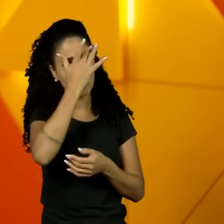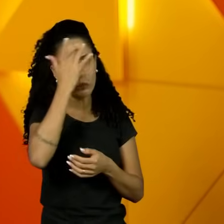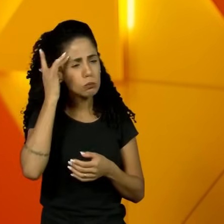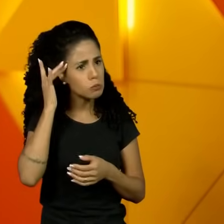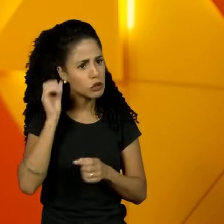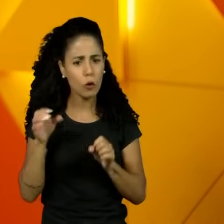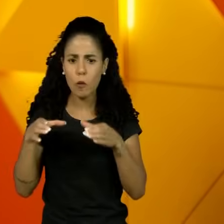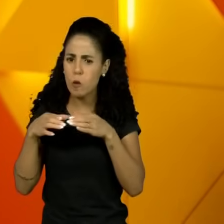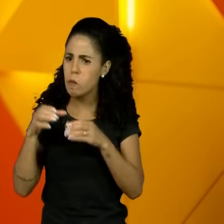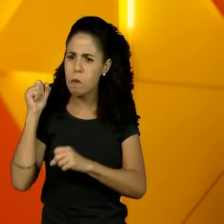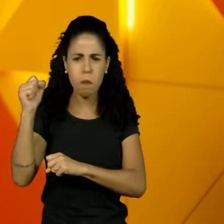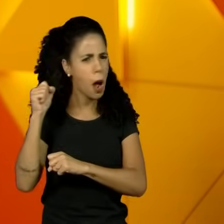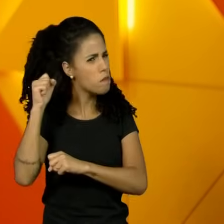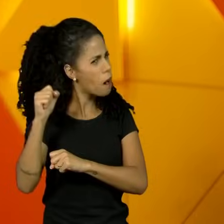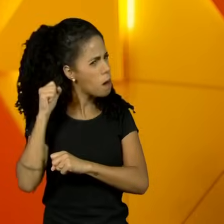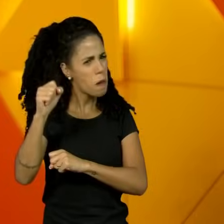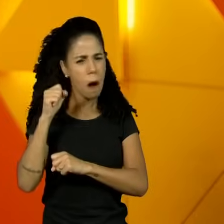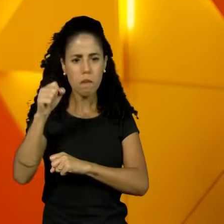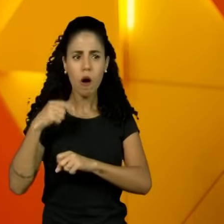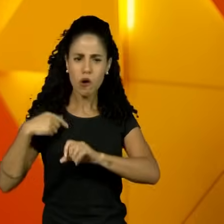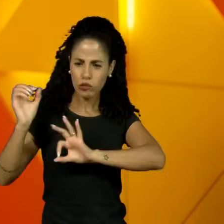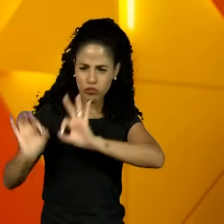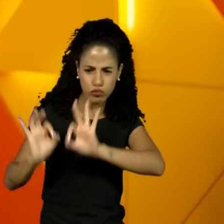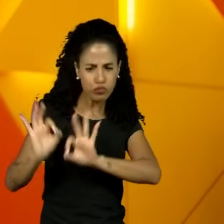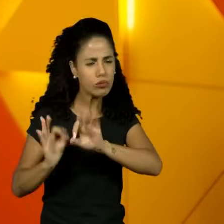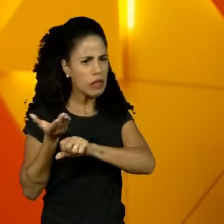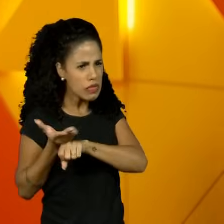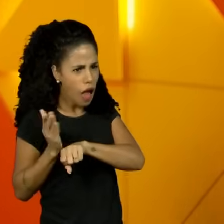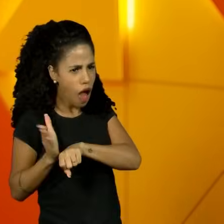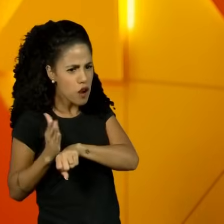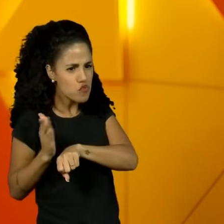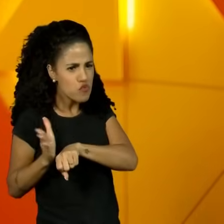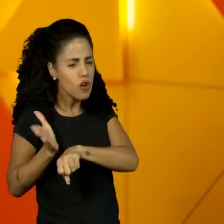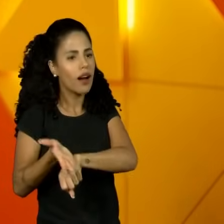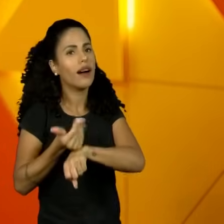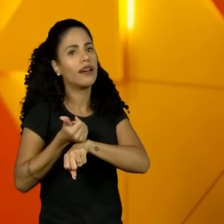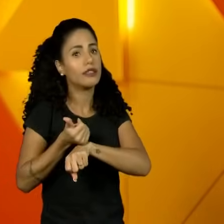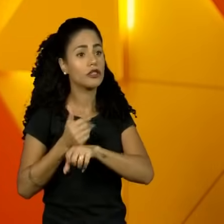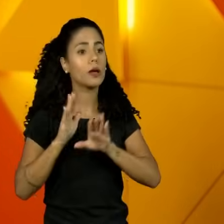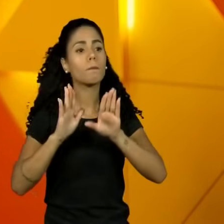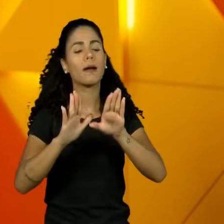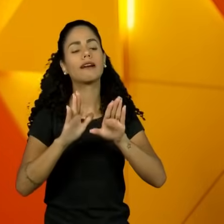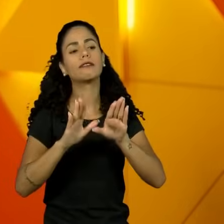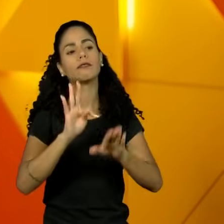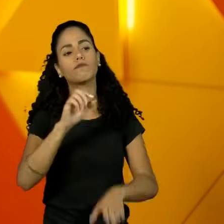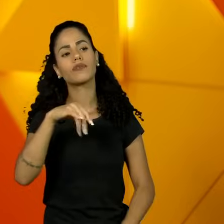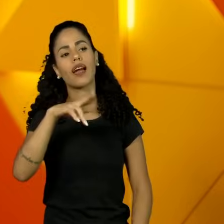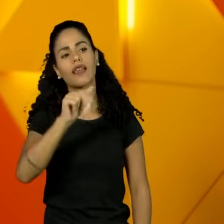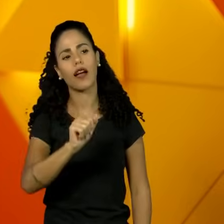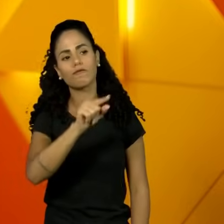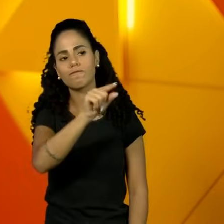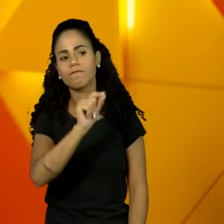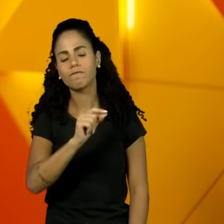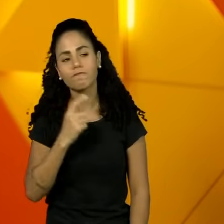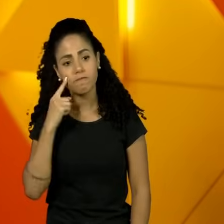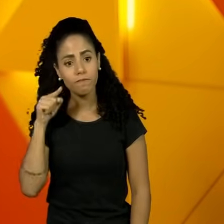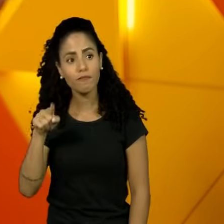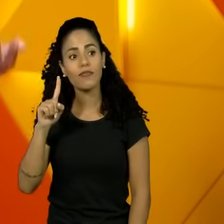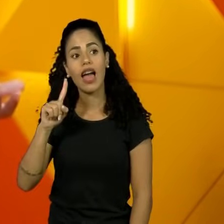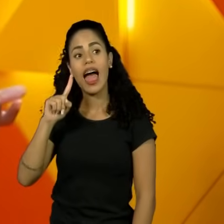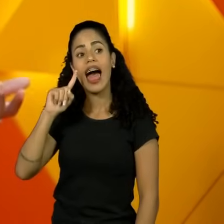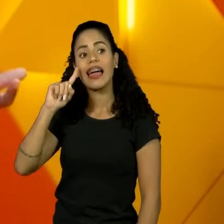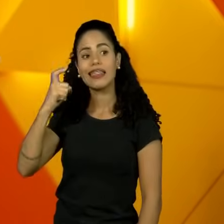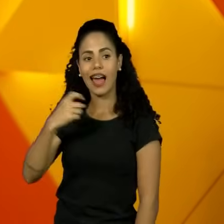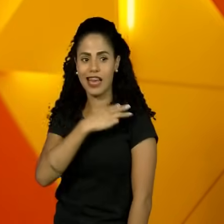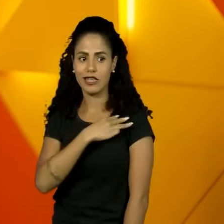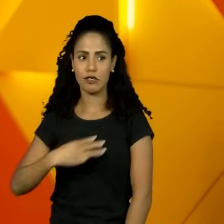torcida organizada, preparação, treinos e tudo mais, né? Agora, Tainá, eu queria trazer uma fala da